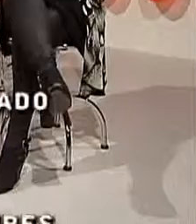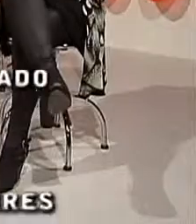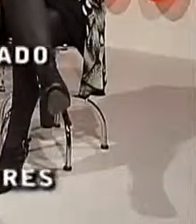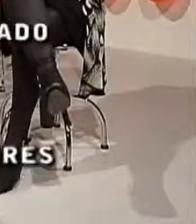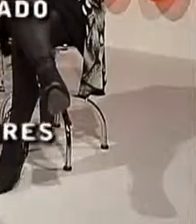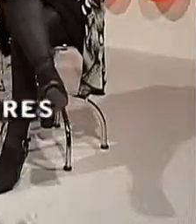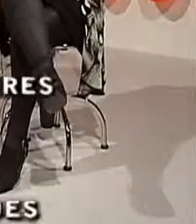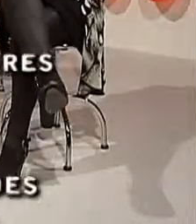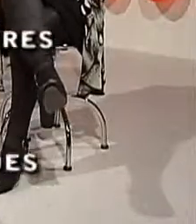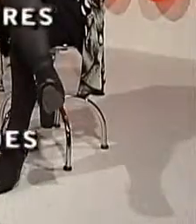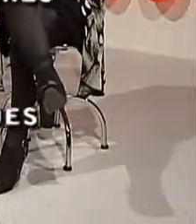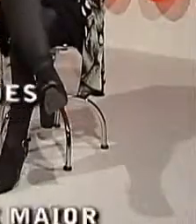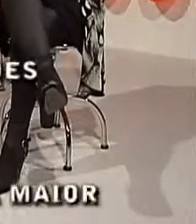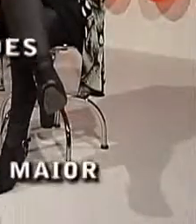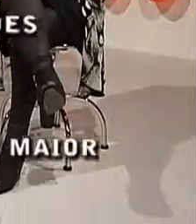e